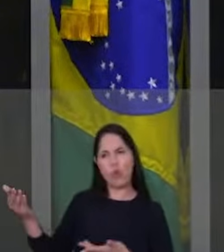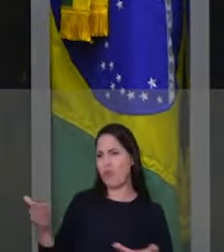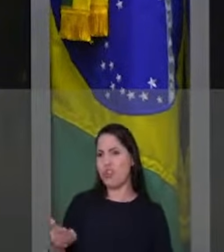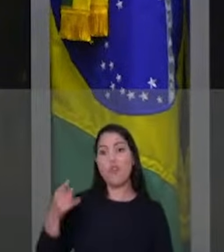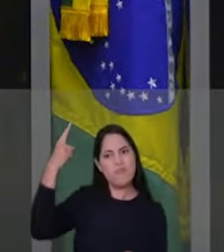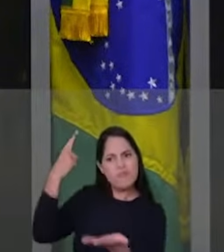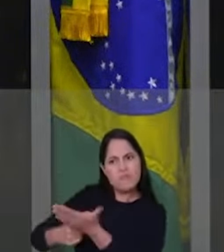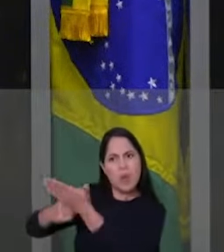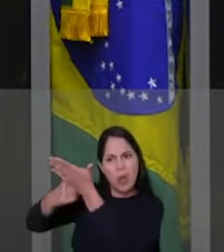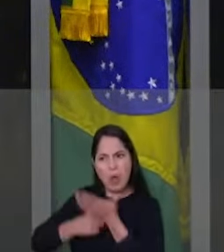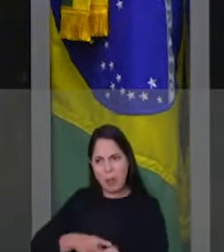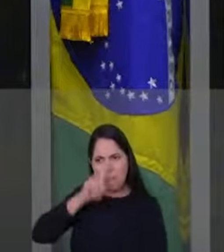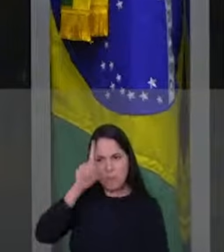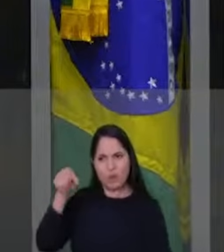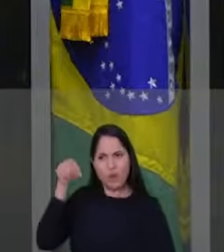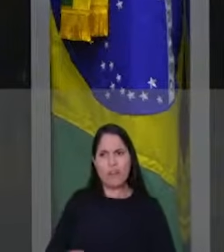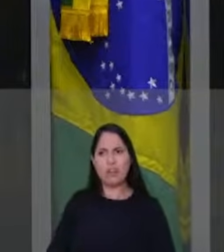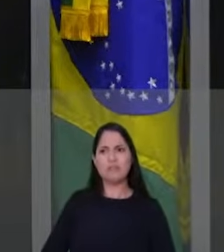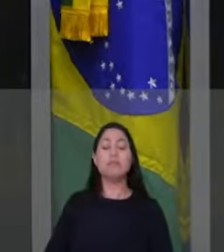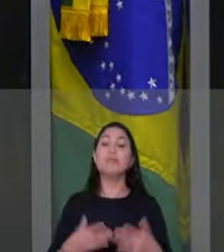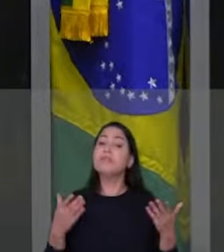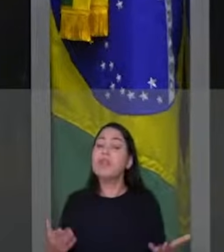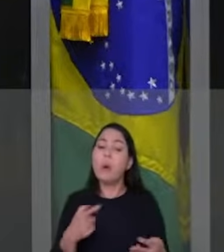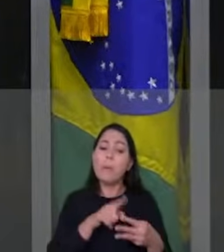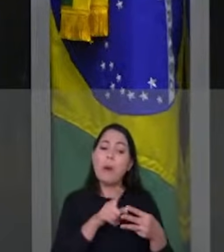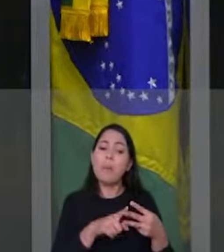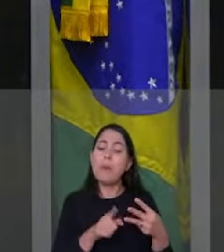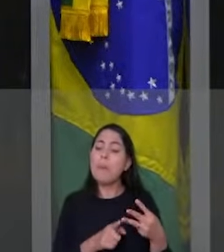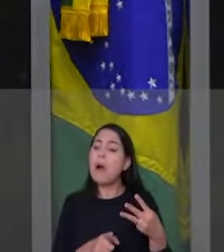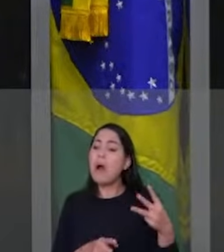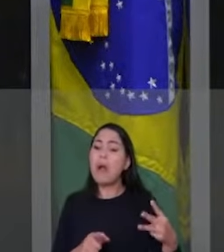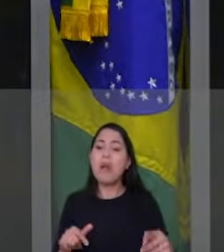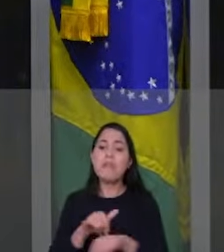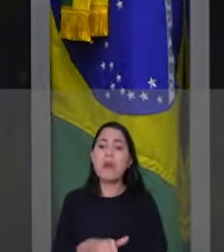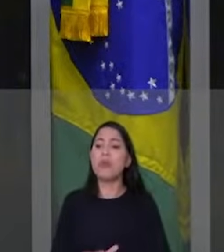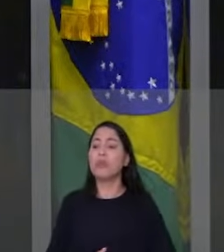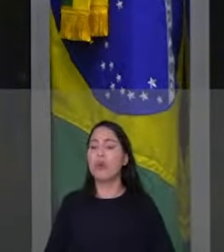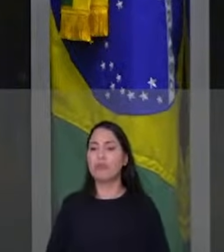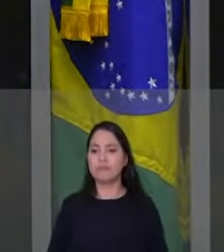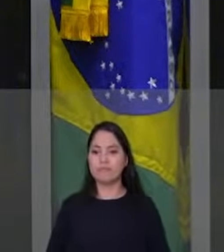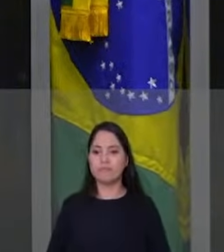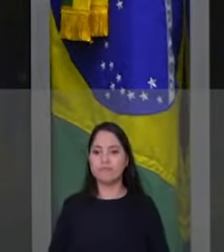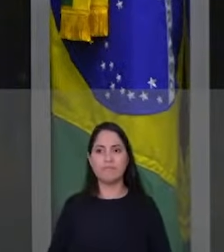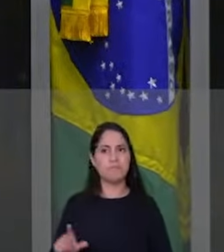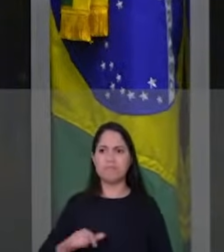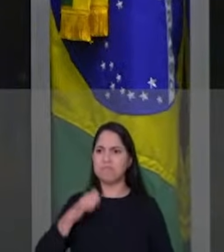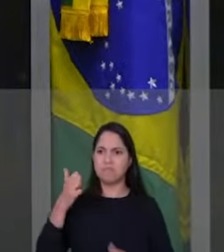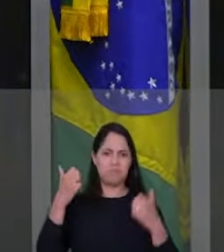convocação de Flávio Dino, e nas 3 vezes ele faltou,